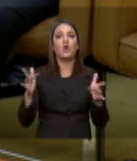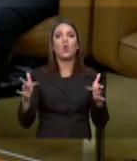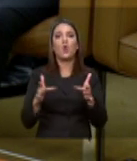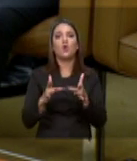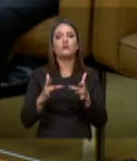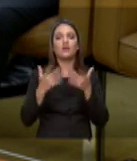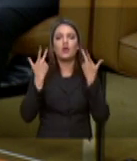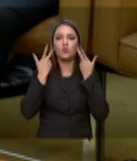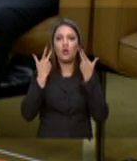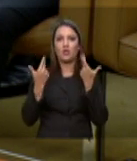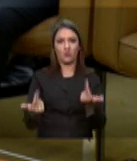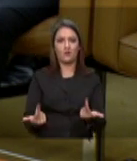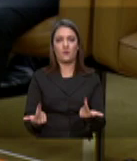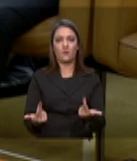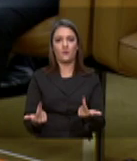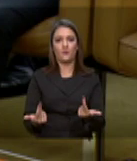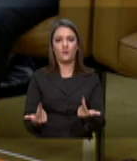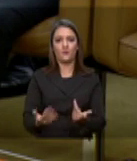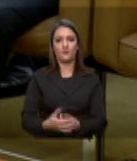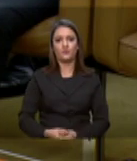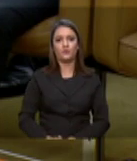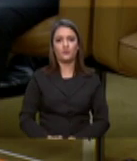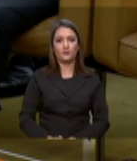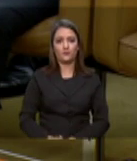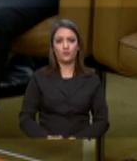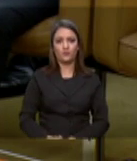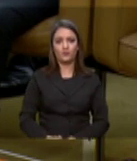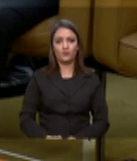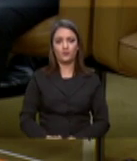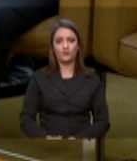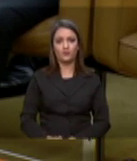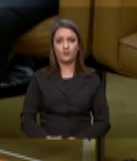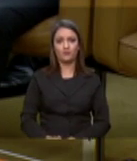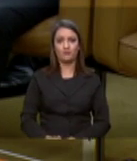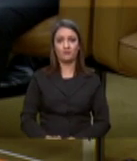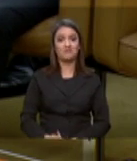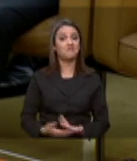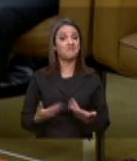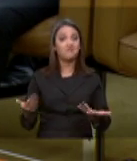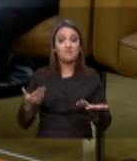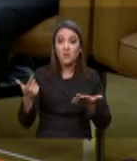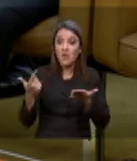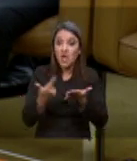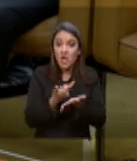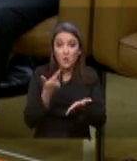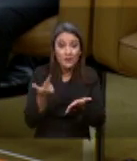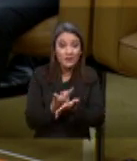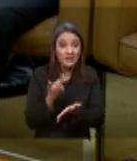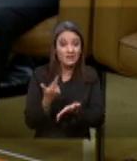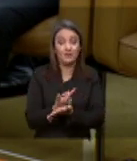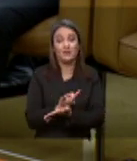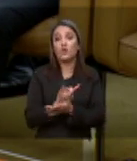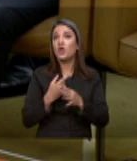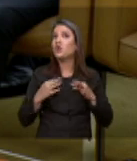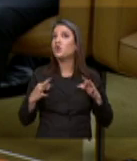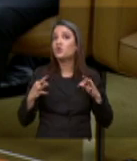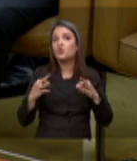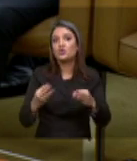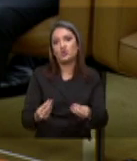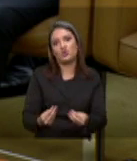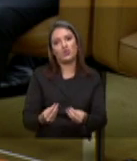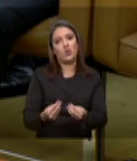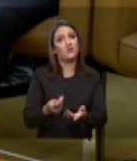Natural. O Contrato Natural é um livro que é dever de